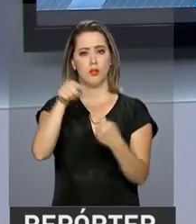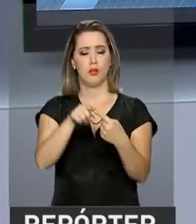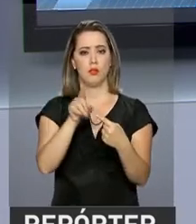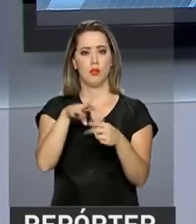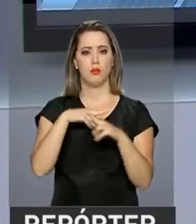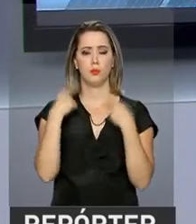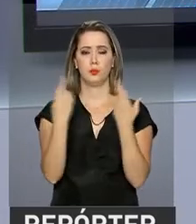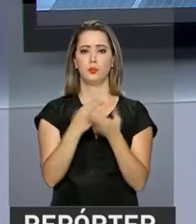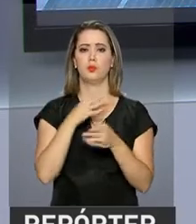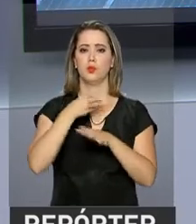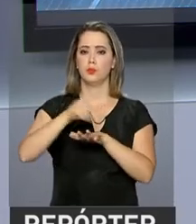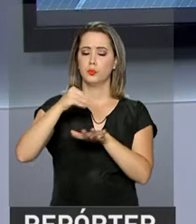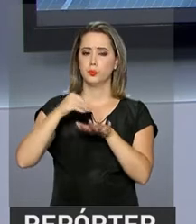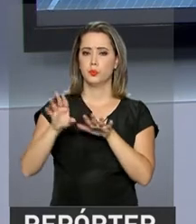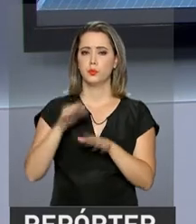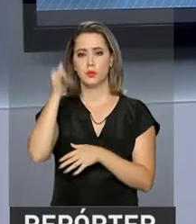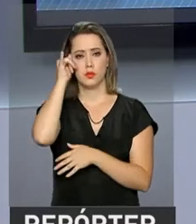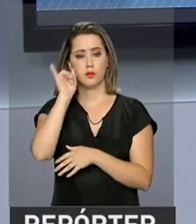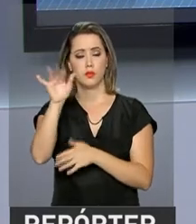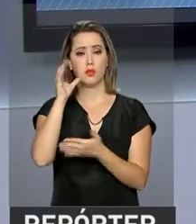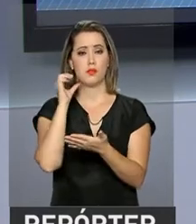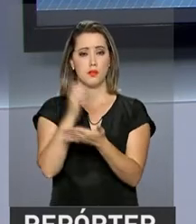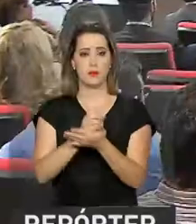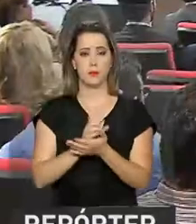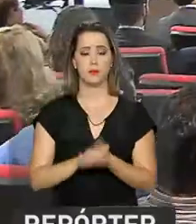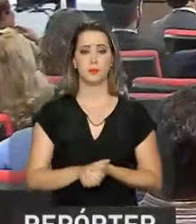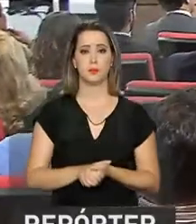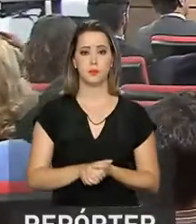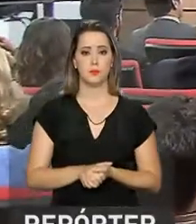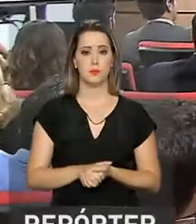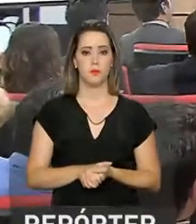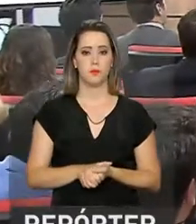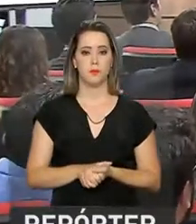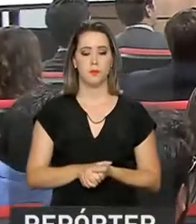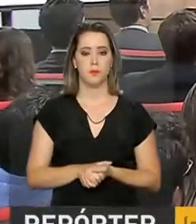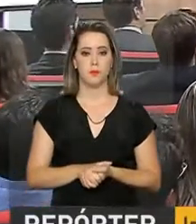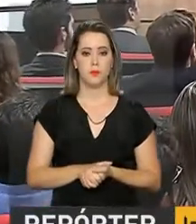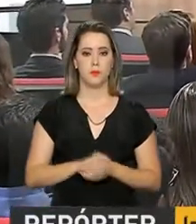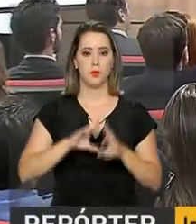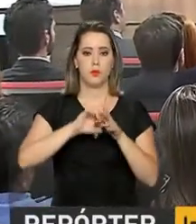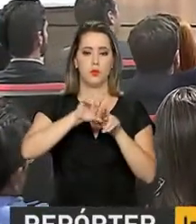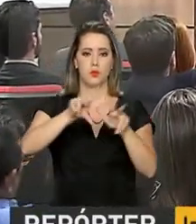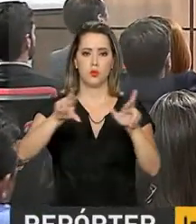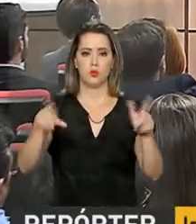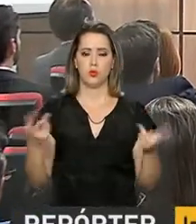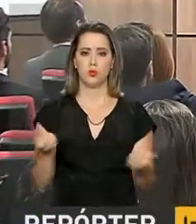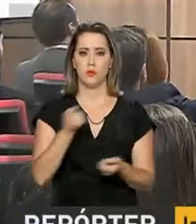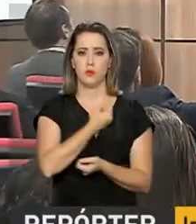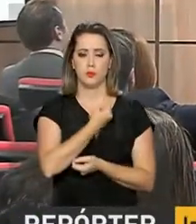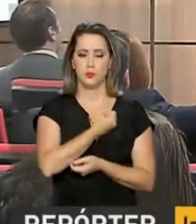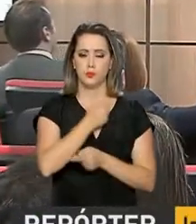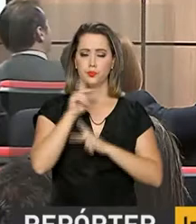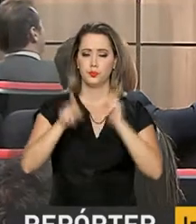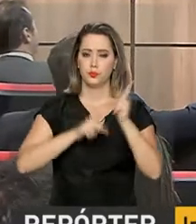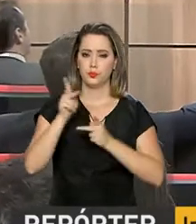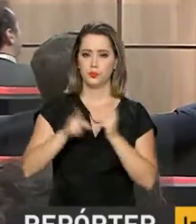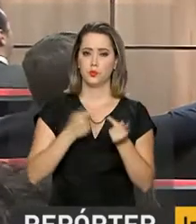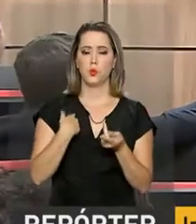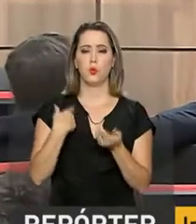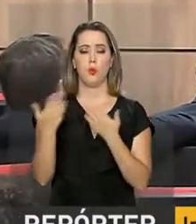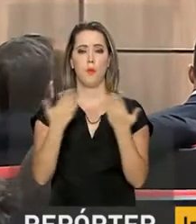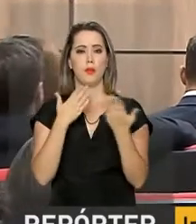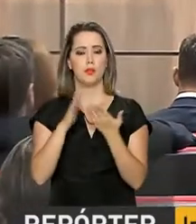para combater esse tipo de crime os ares dados públicos sobre trabalho análogo à escravidão